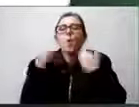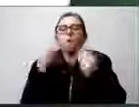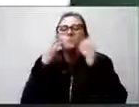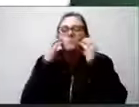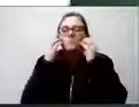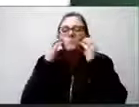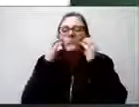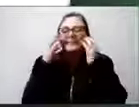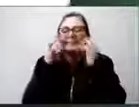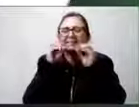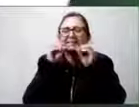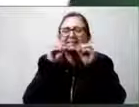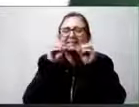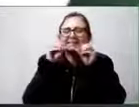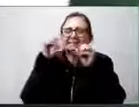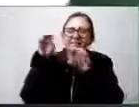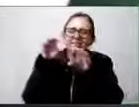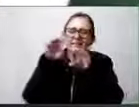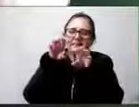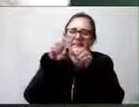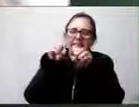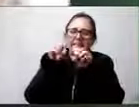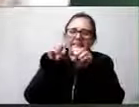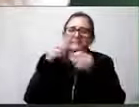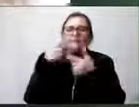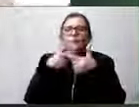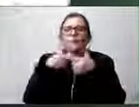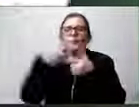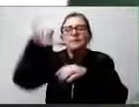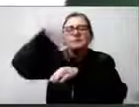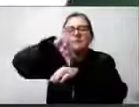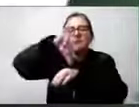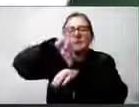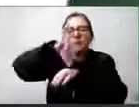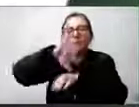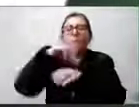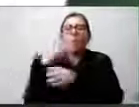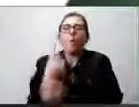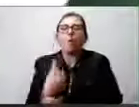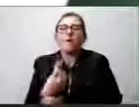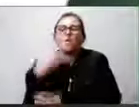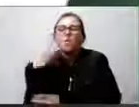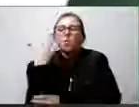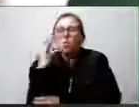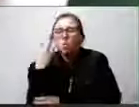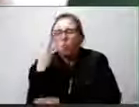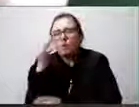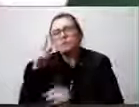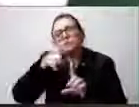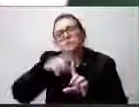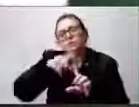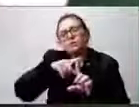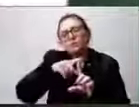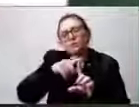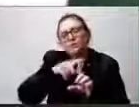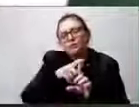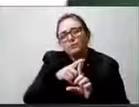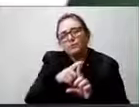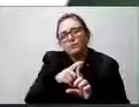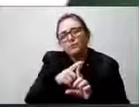acontecer, como diz a definição, por um problema central, e nós vamos ter uma dor do tipo nociplástico.